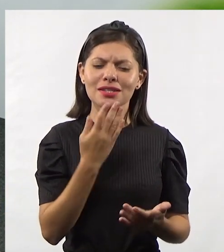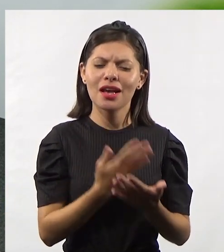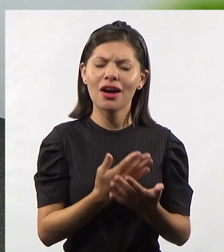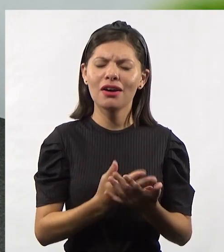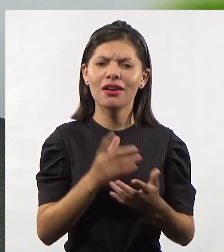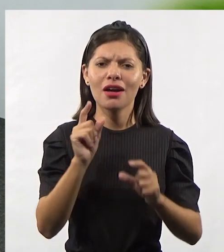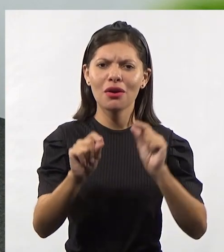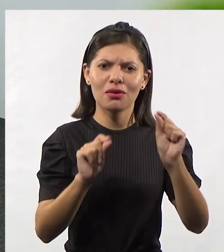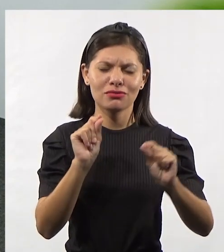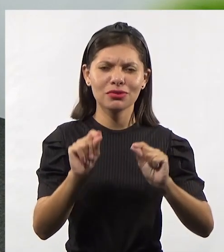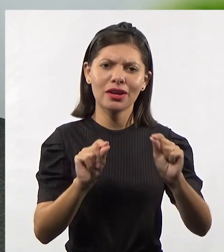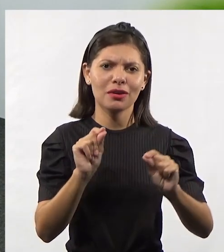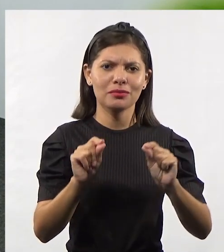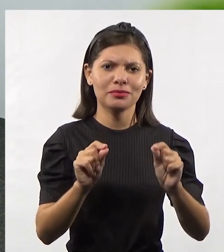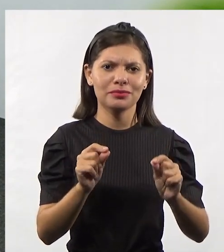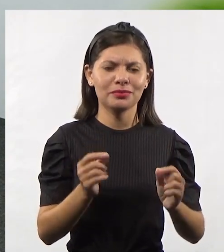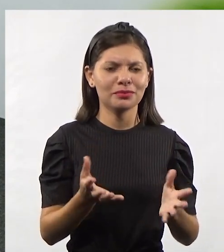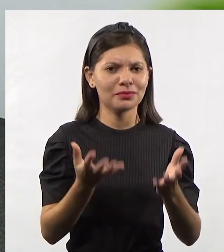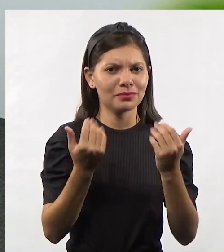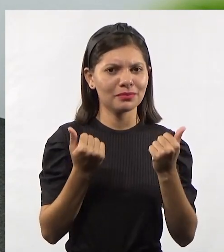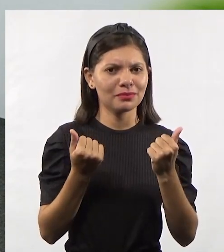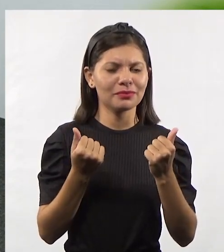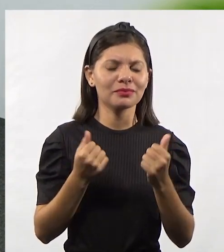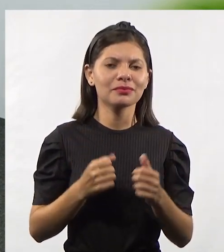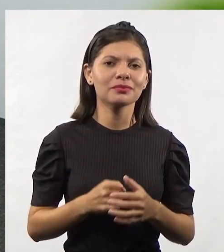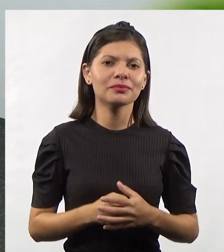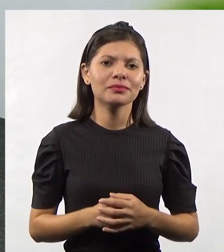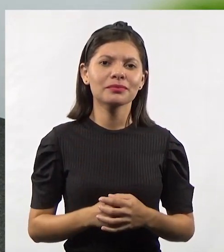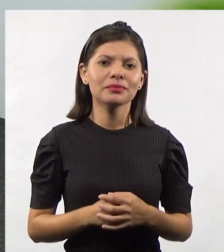é o Episódio de hoje então me acompanha